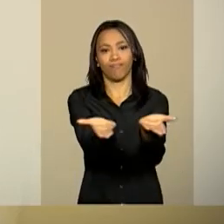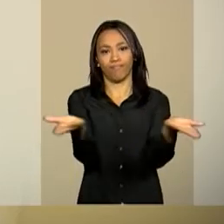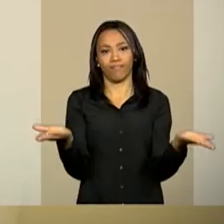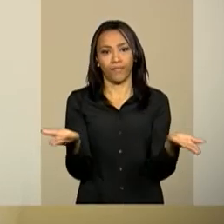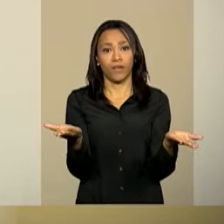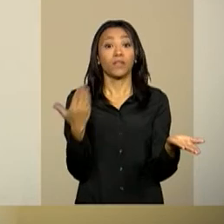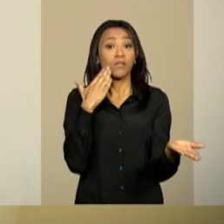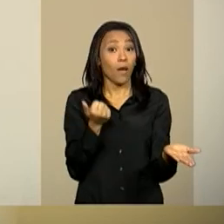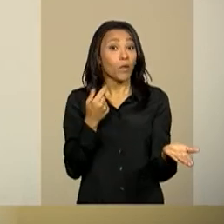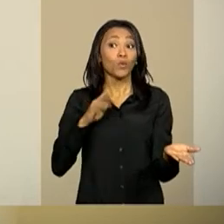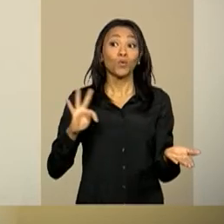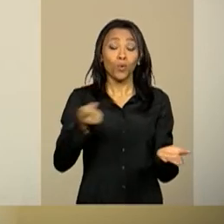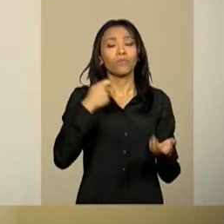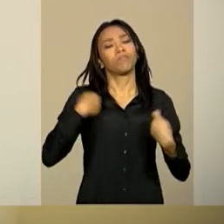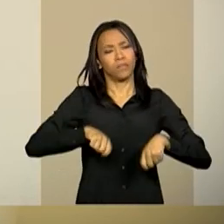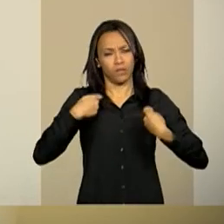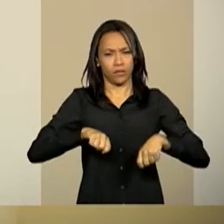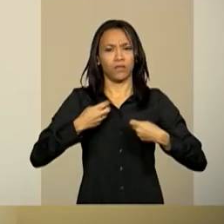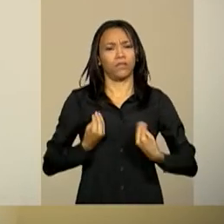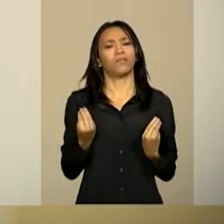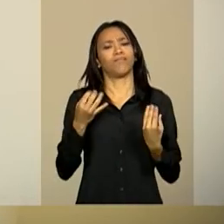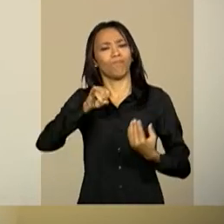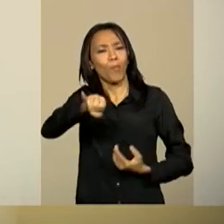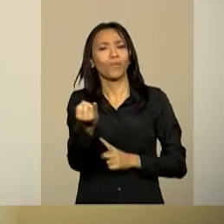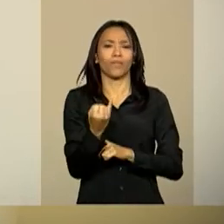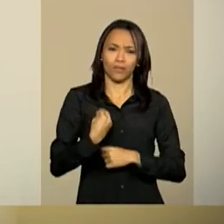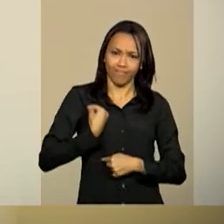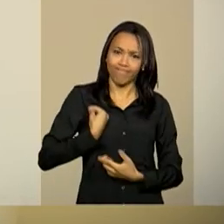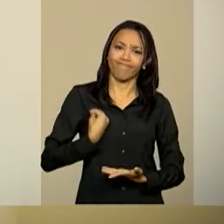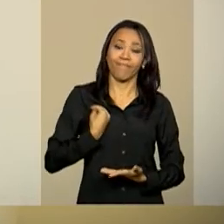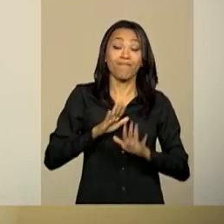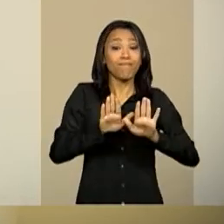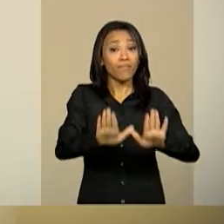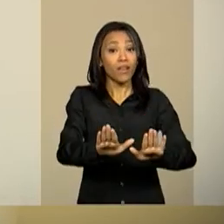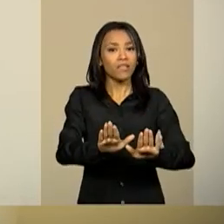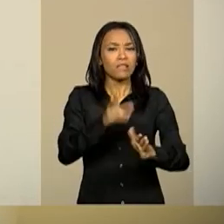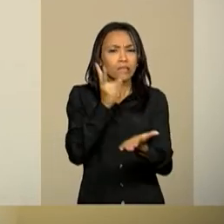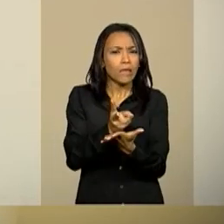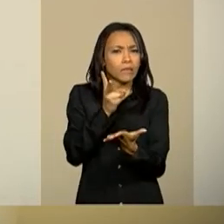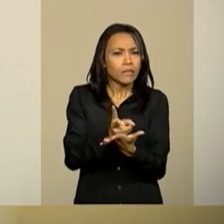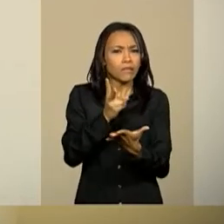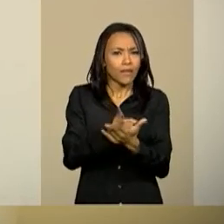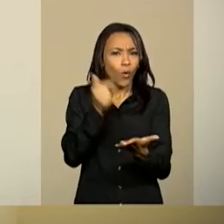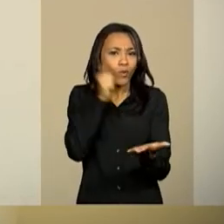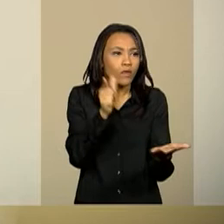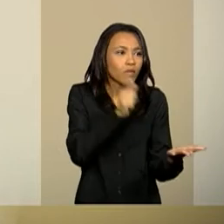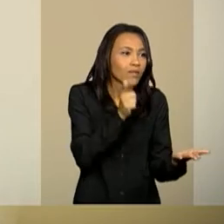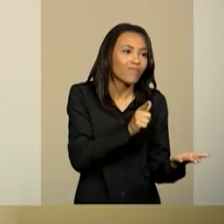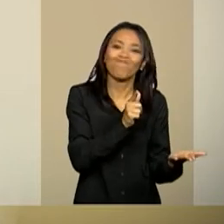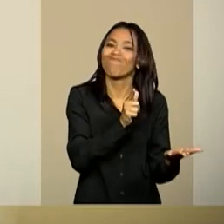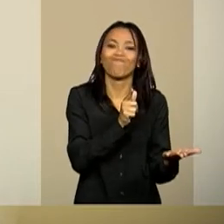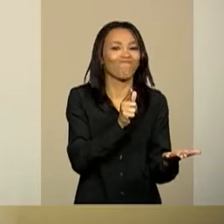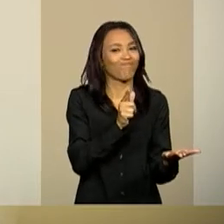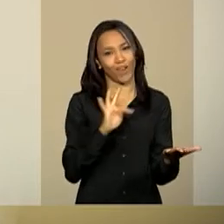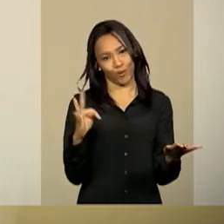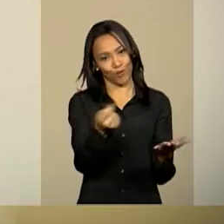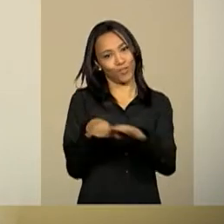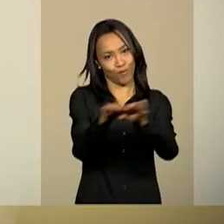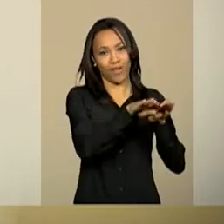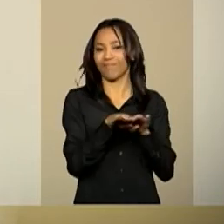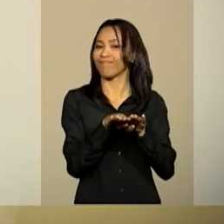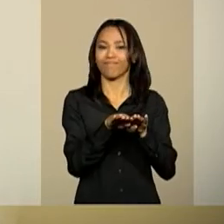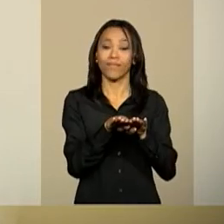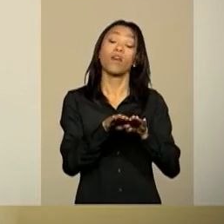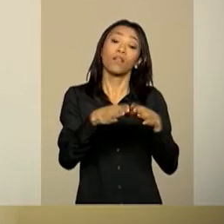sabe Luciano Todo mundo precisa de oportunidades na vida mas nem sempre elas estão disponíveis para todos